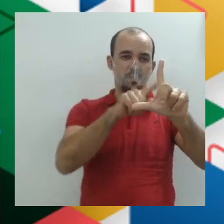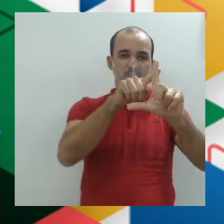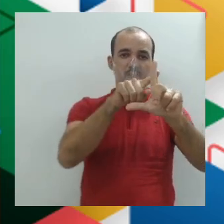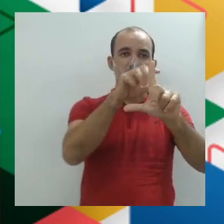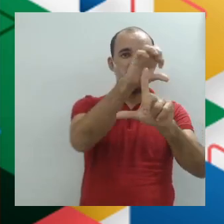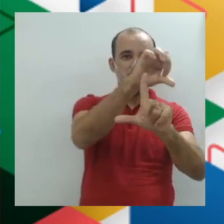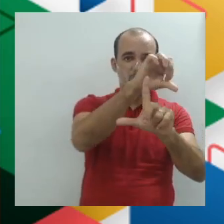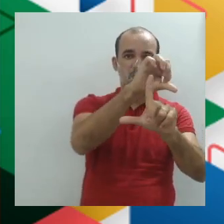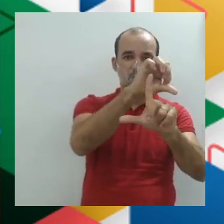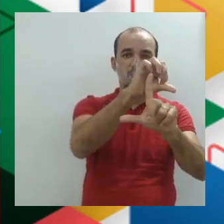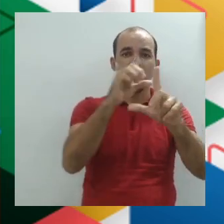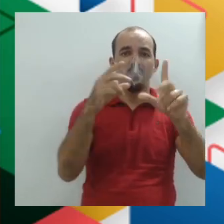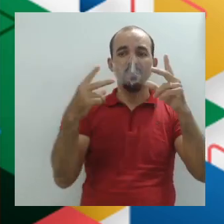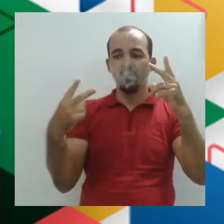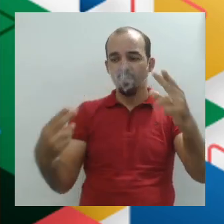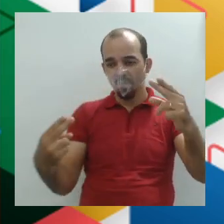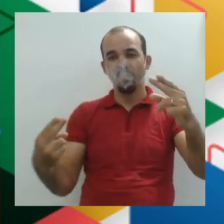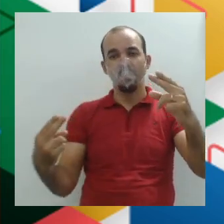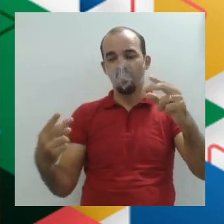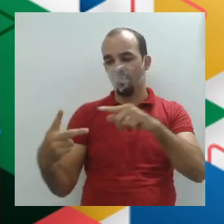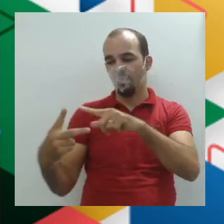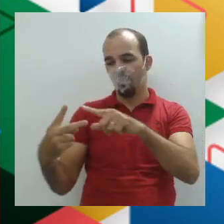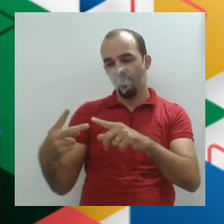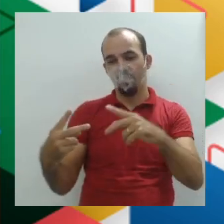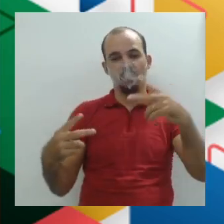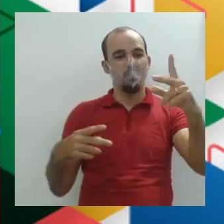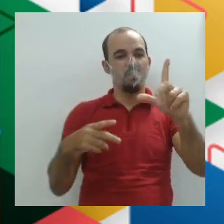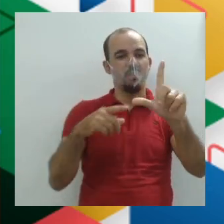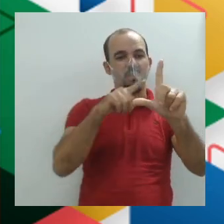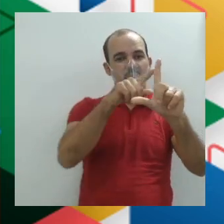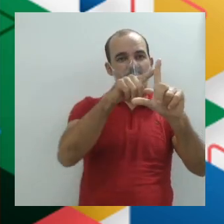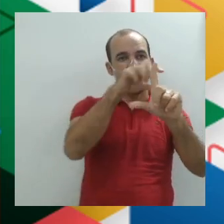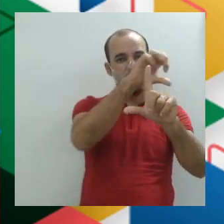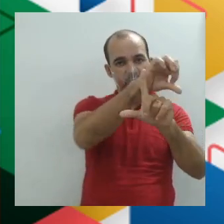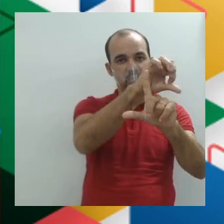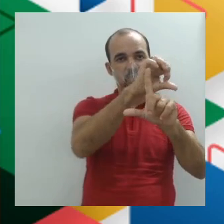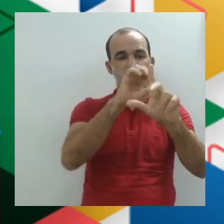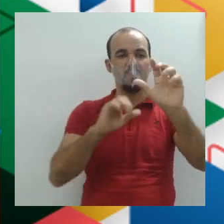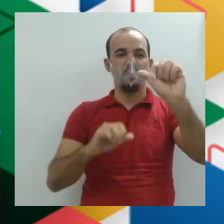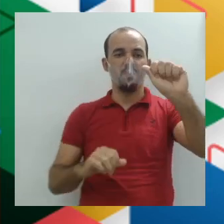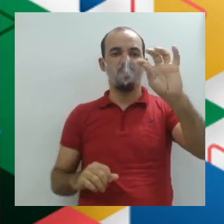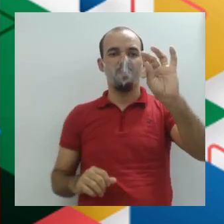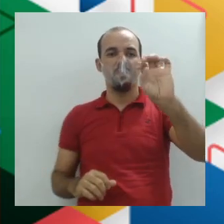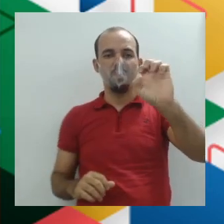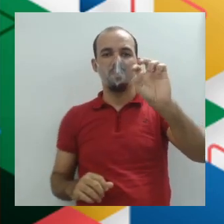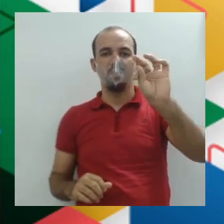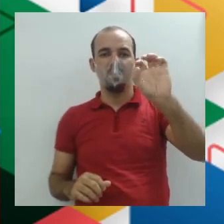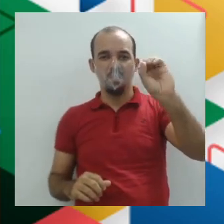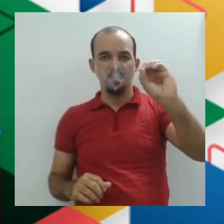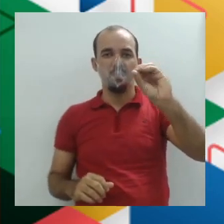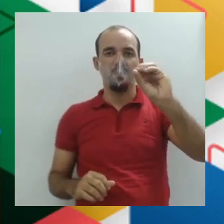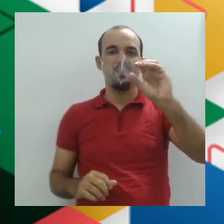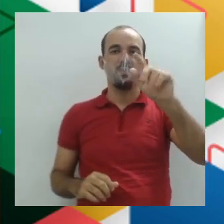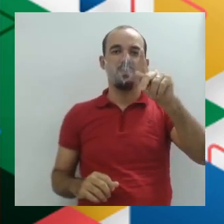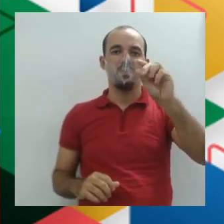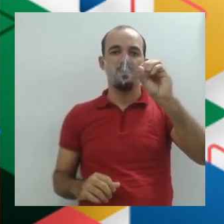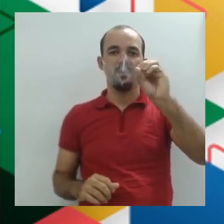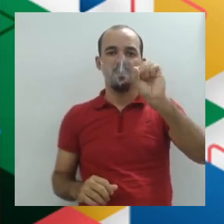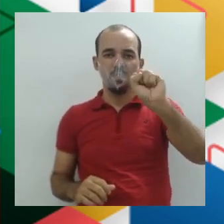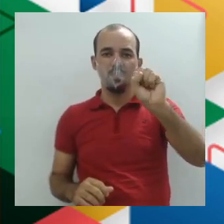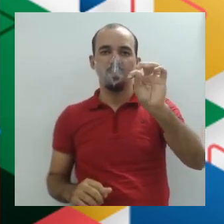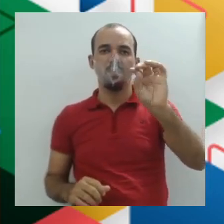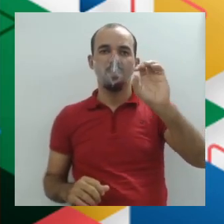pelo cateto adjacente, galera. Então, o cateto oposto ao ângulo alfa mede 9 e o cateto